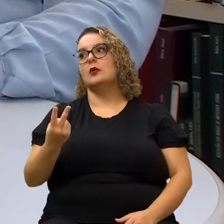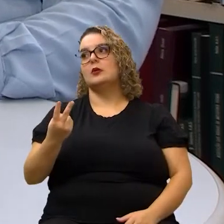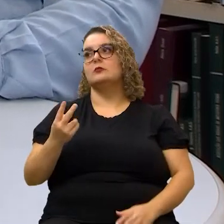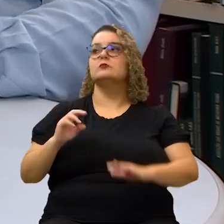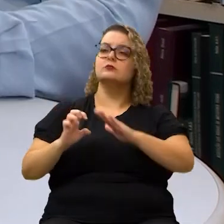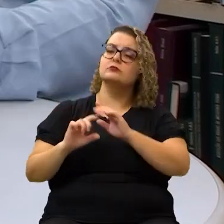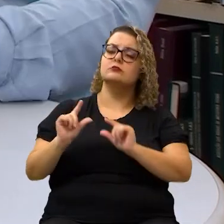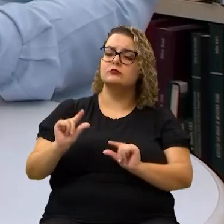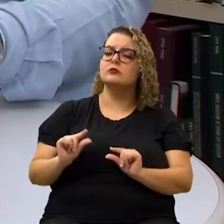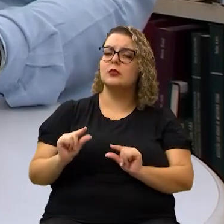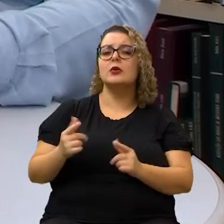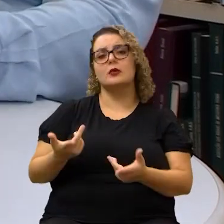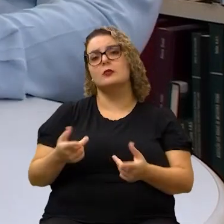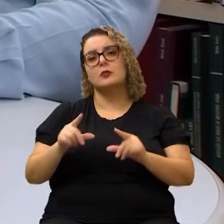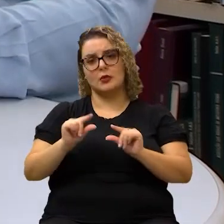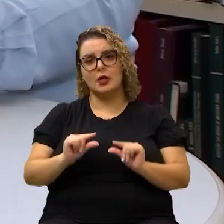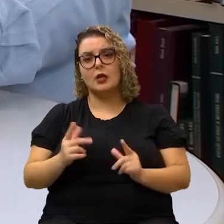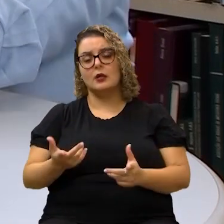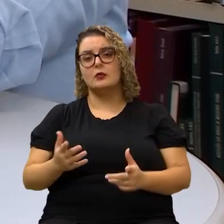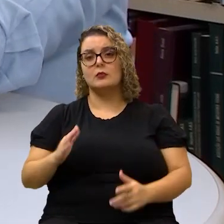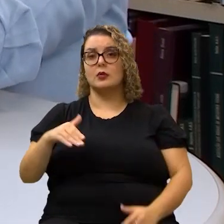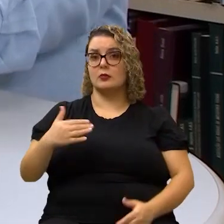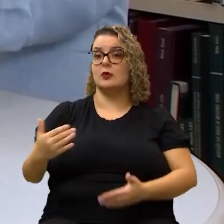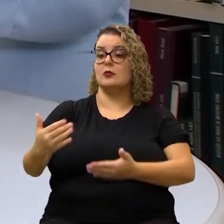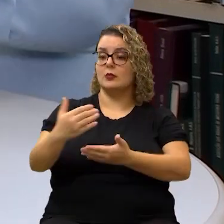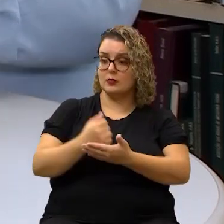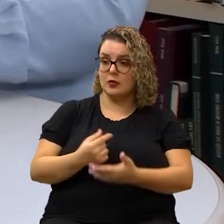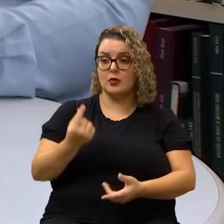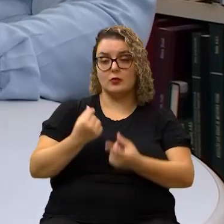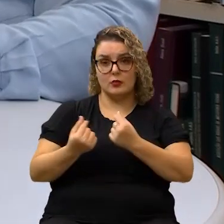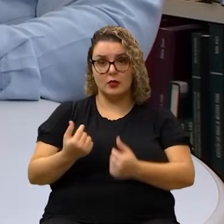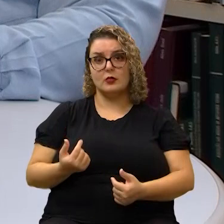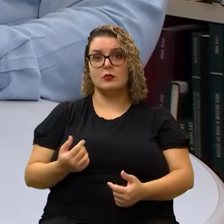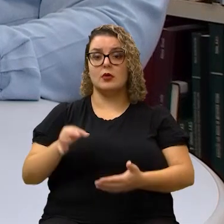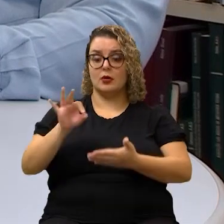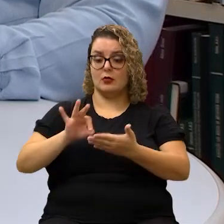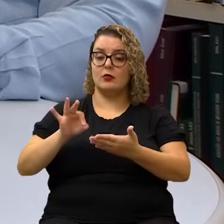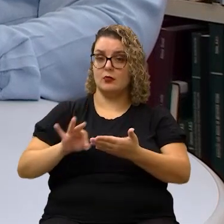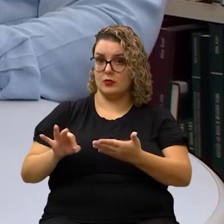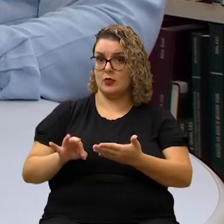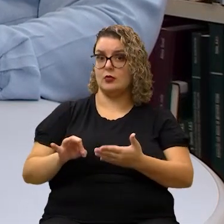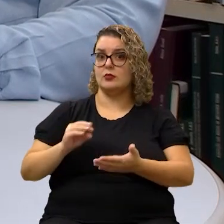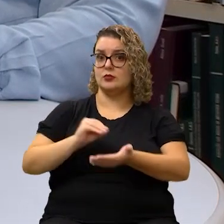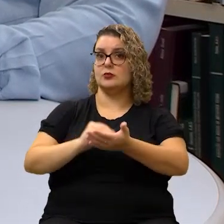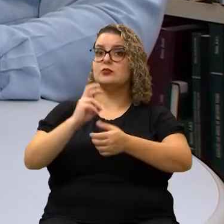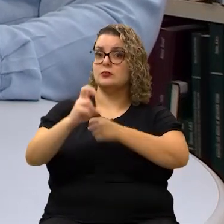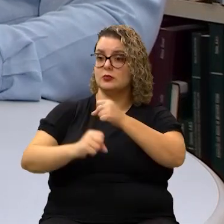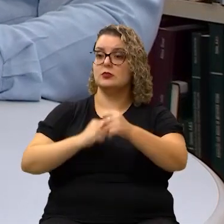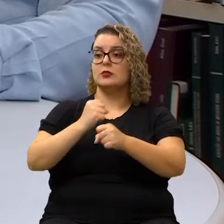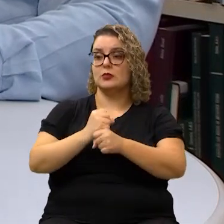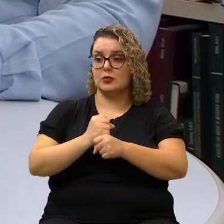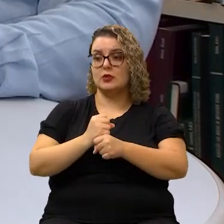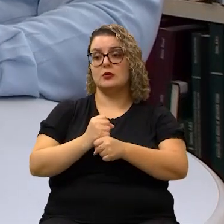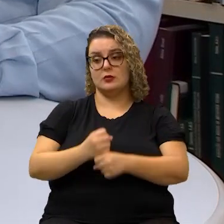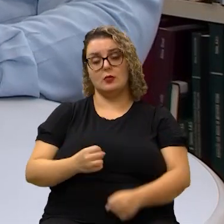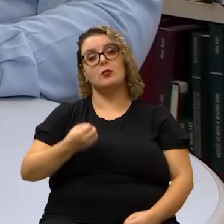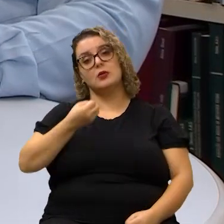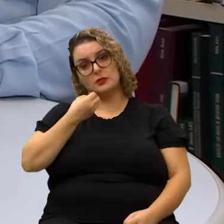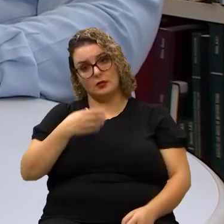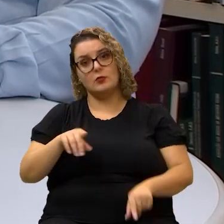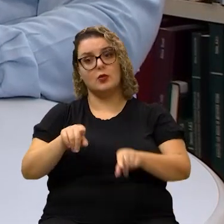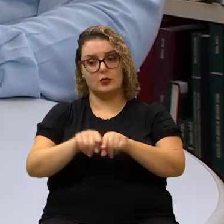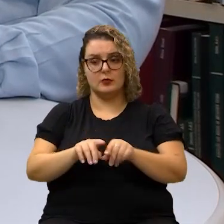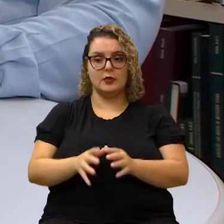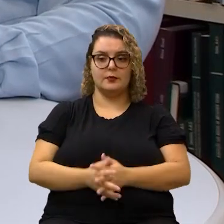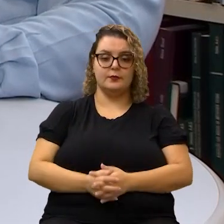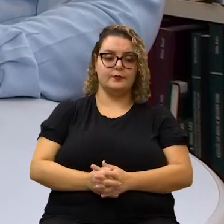como na empresa é pequeno, o valor é pequeno. Mas quando você vai lá e busca de volta, esse valor vem corrigido os últimos 5 anos. Então pode ser bastante interessante